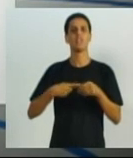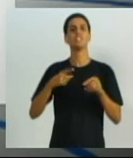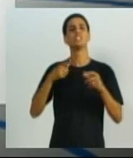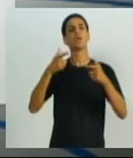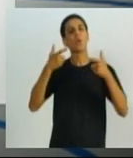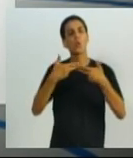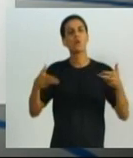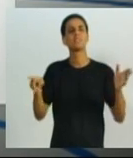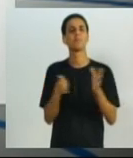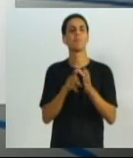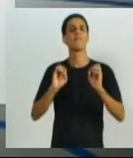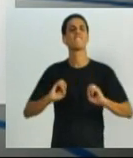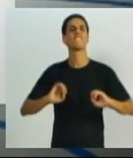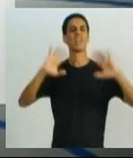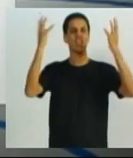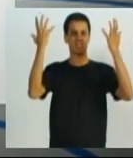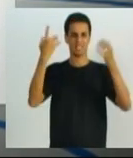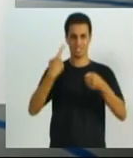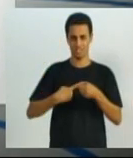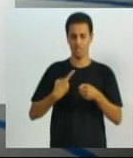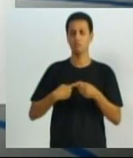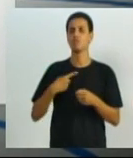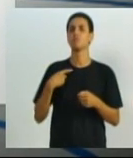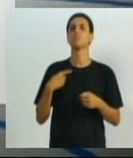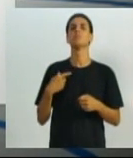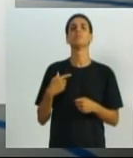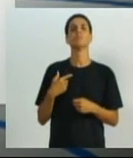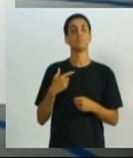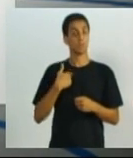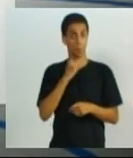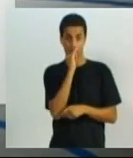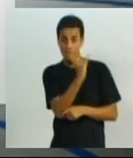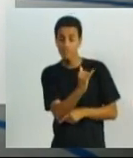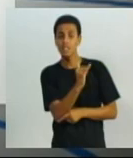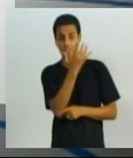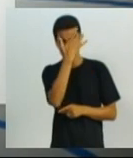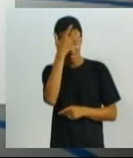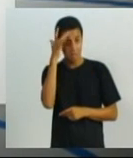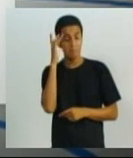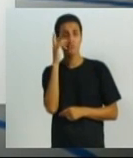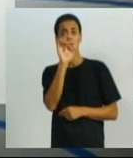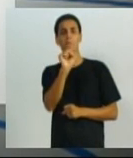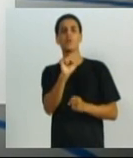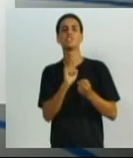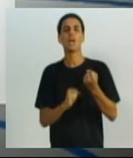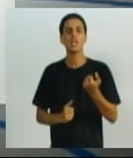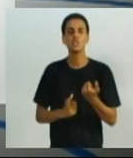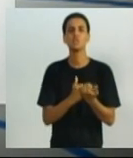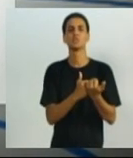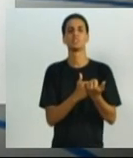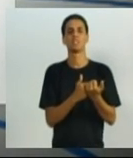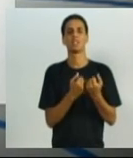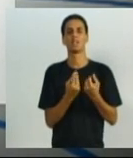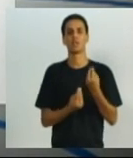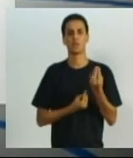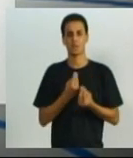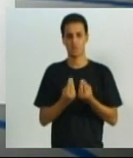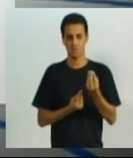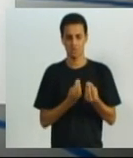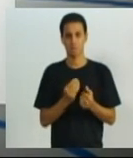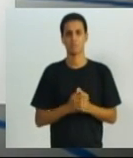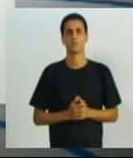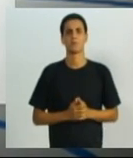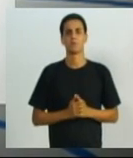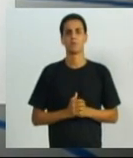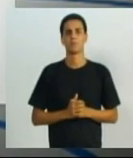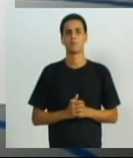festivas da cidade de Blumenau. E aí já fica a dica aqui, para quem puder ajudar aqui, aqui está prevendo